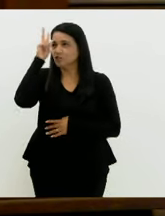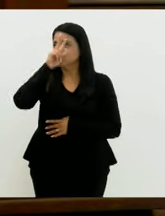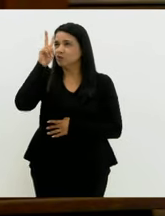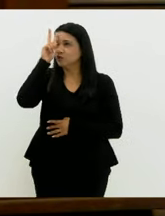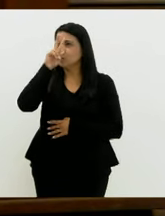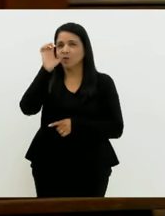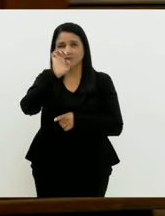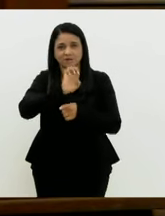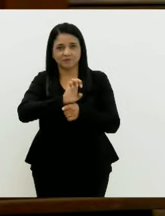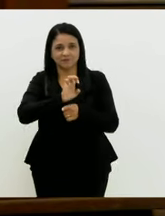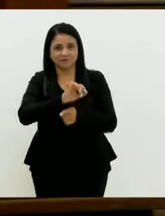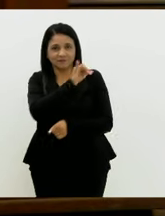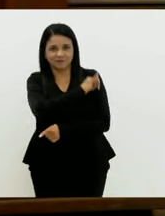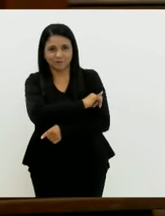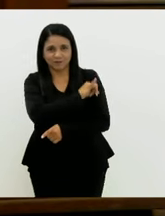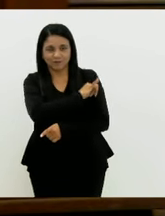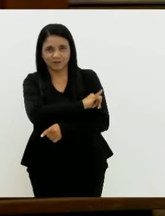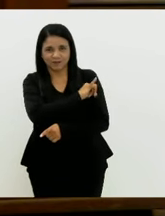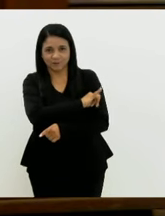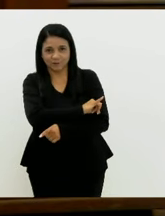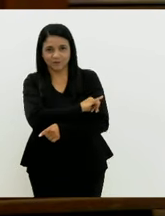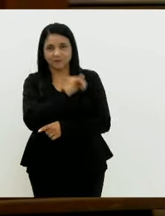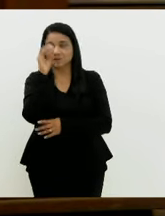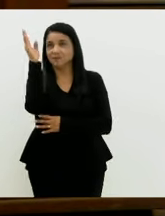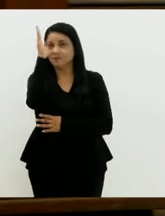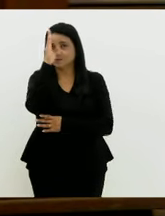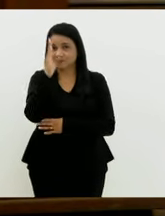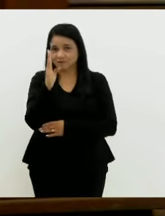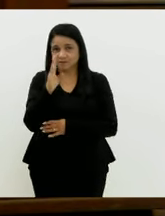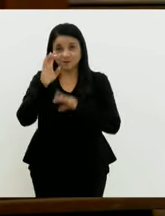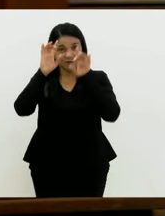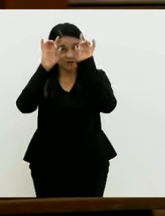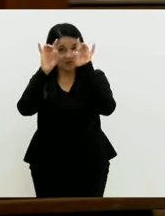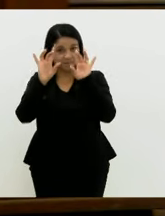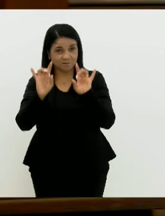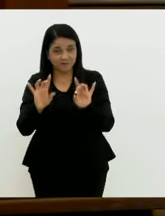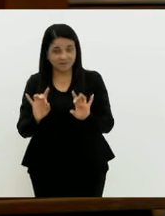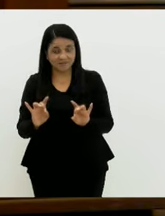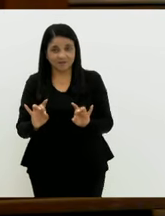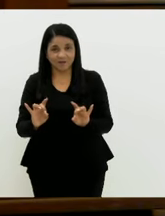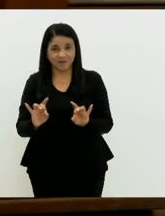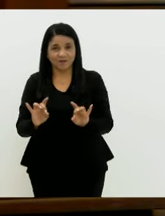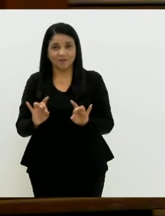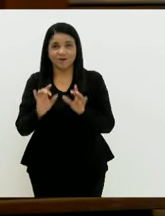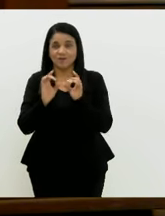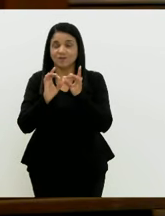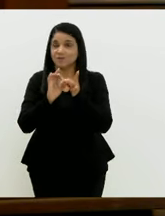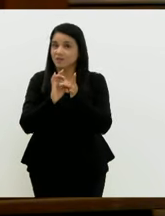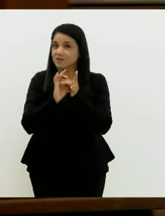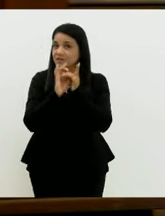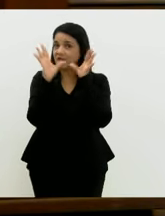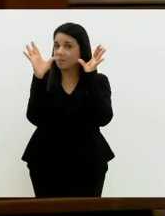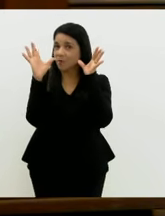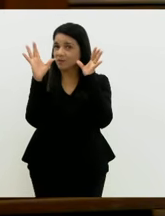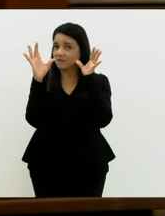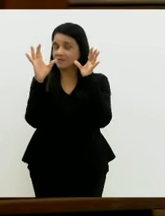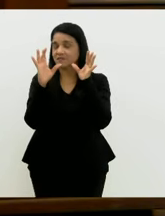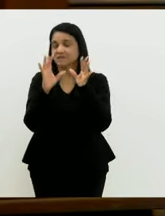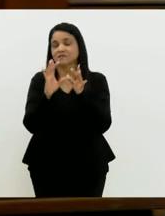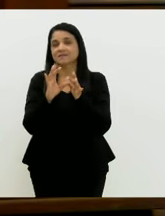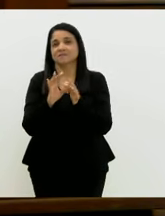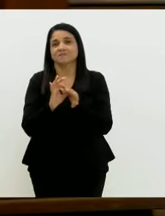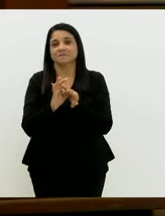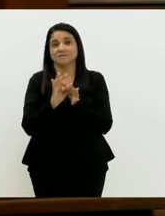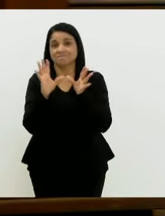do Rio de Janeiro e para o nosso Brasil, em especial para a nossa democracia, mas para mim ele tem